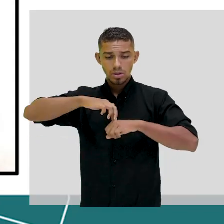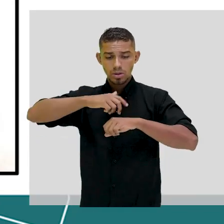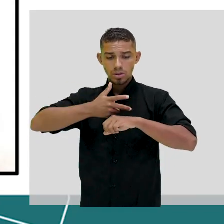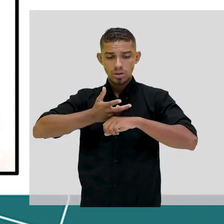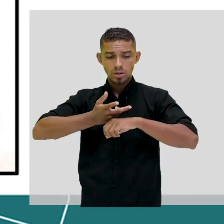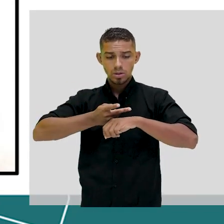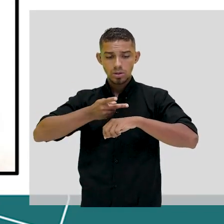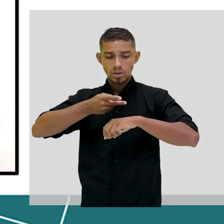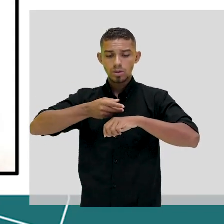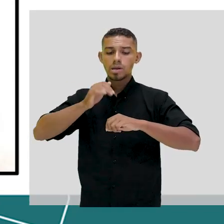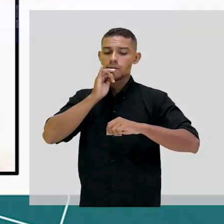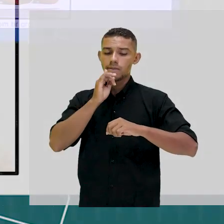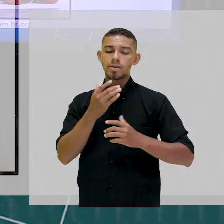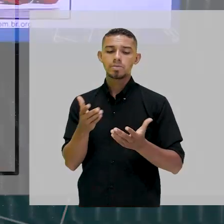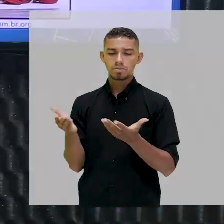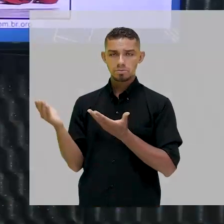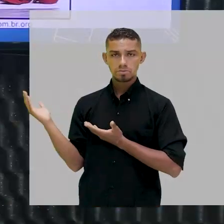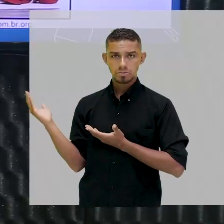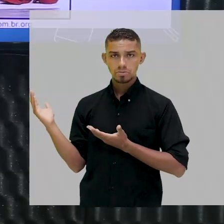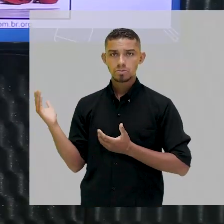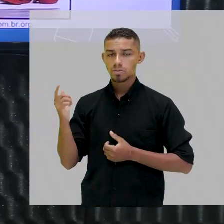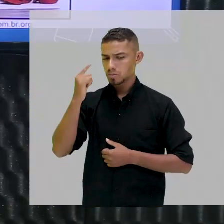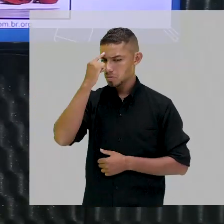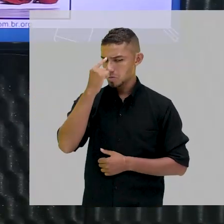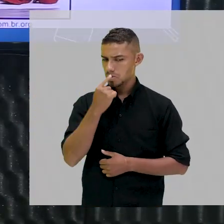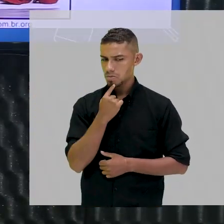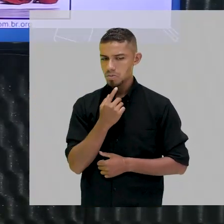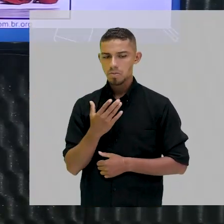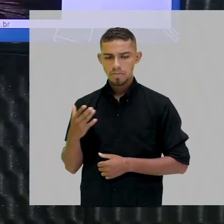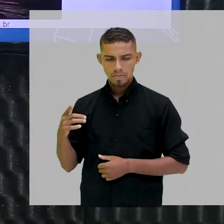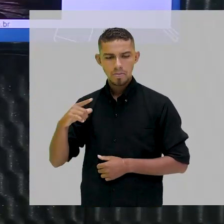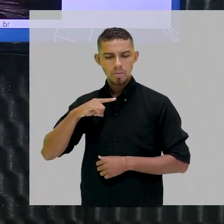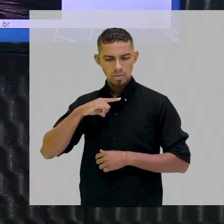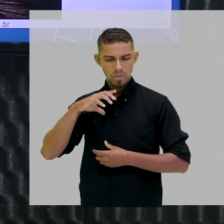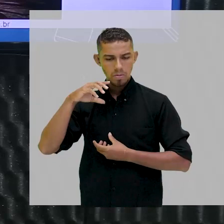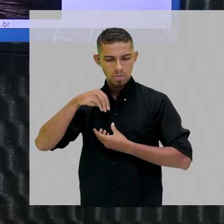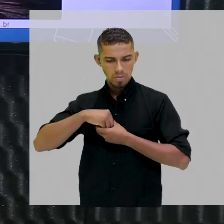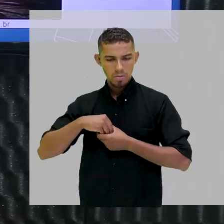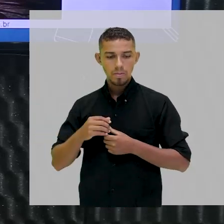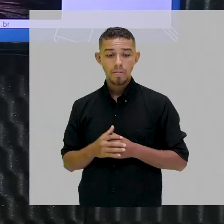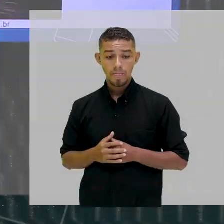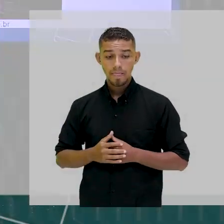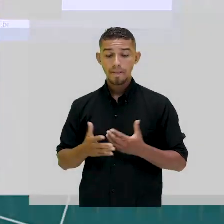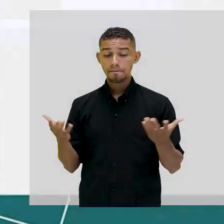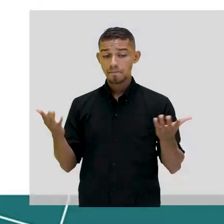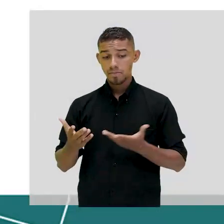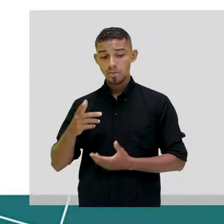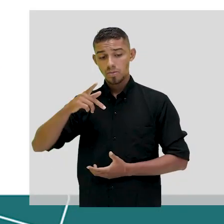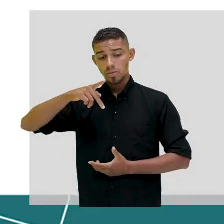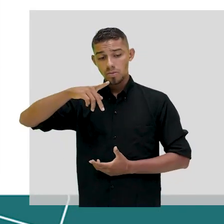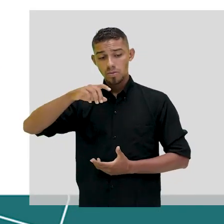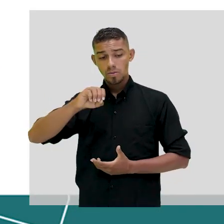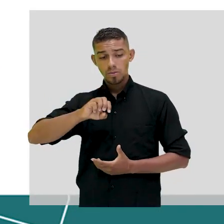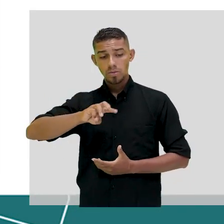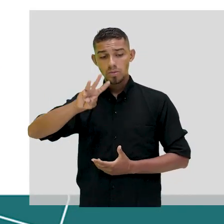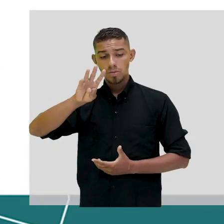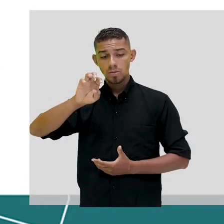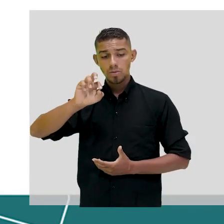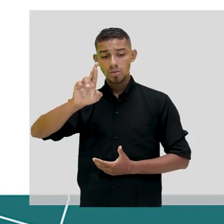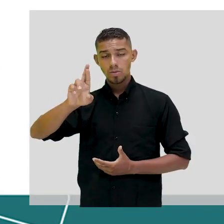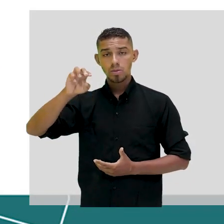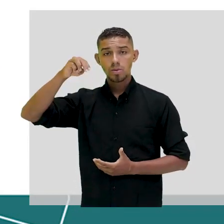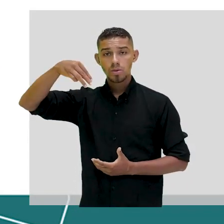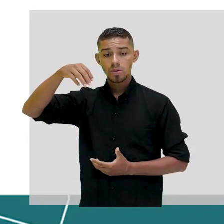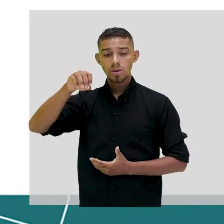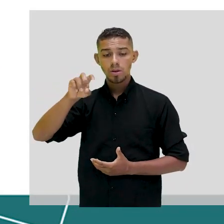Que é a imagem de um fluid rocks acontecendo. Power moves. Os